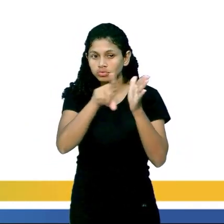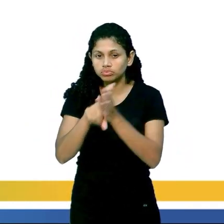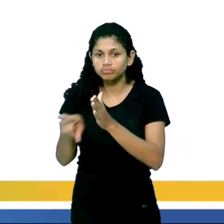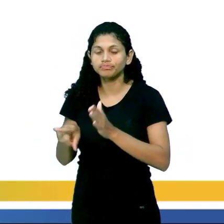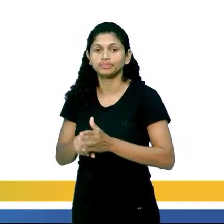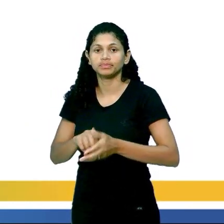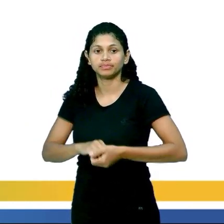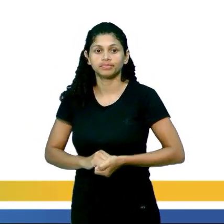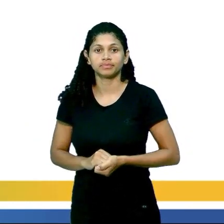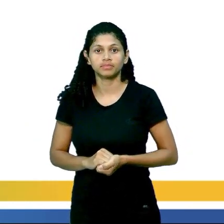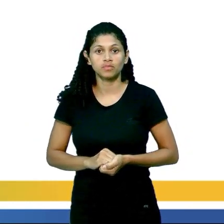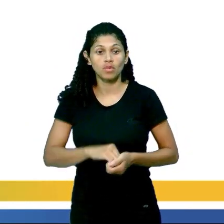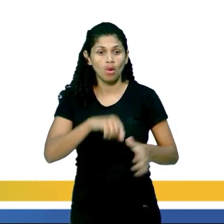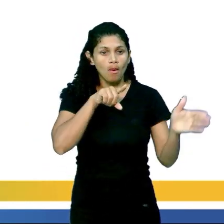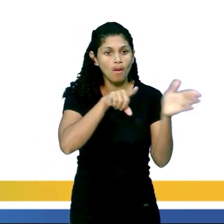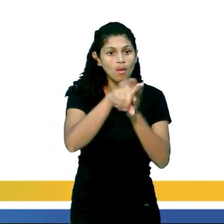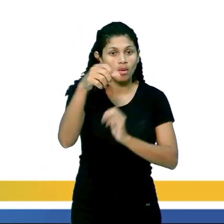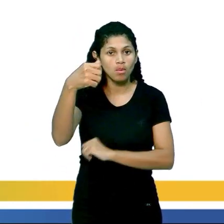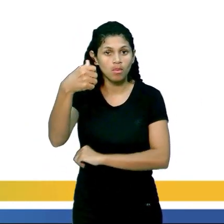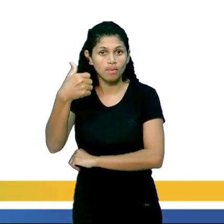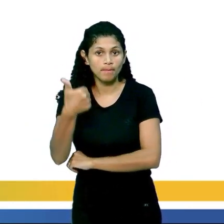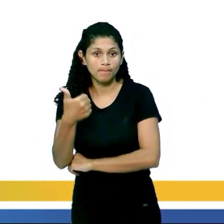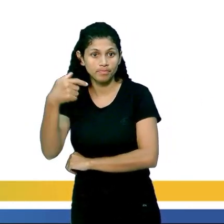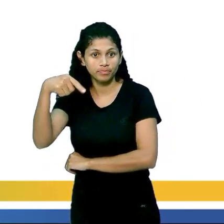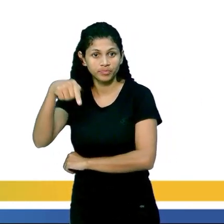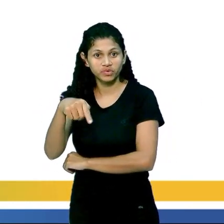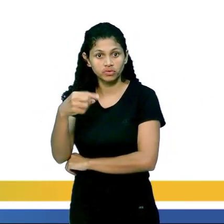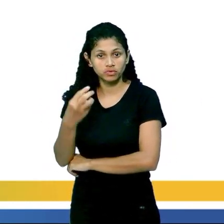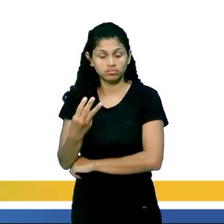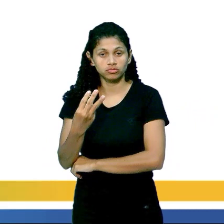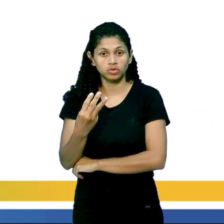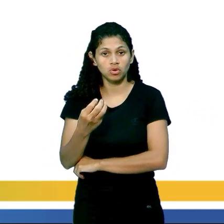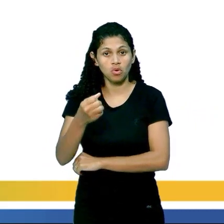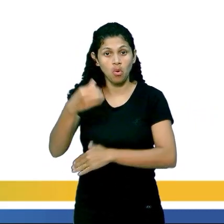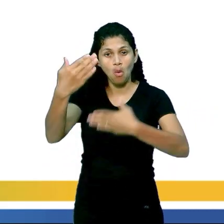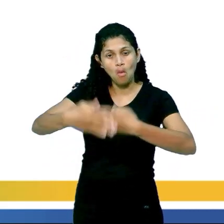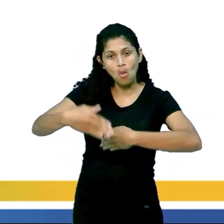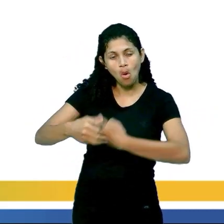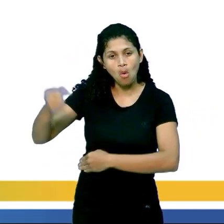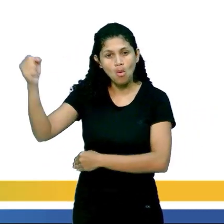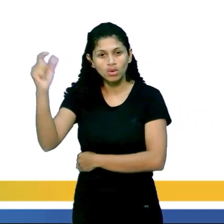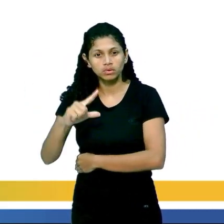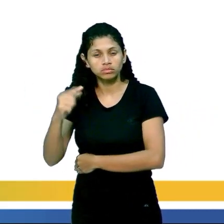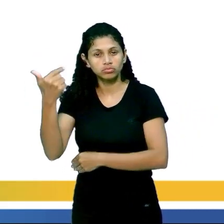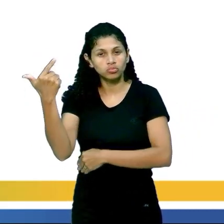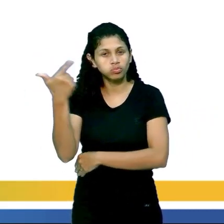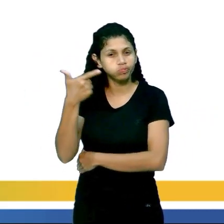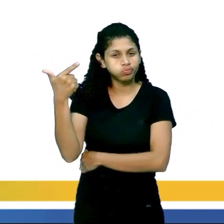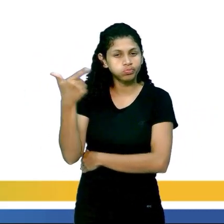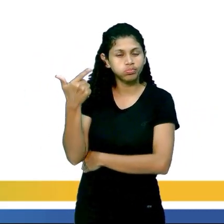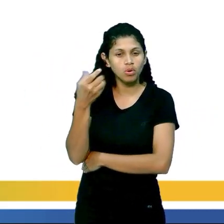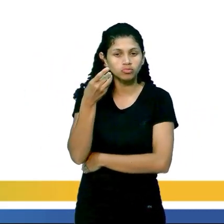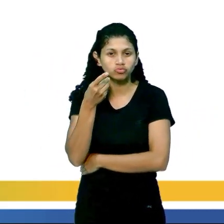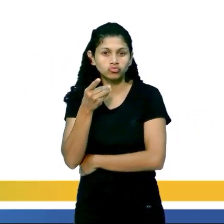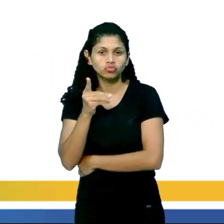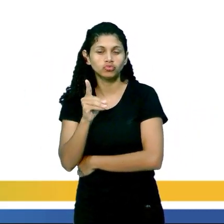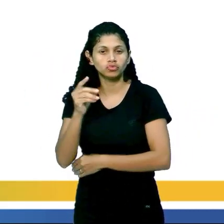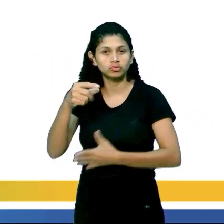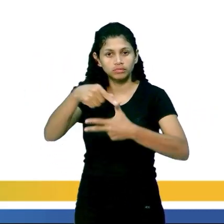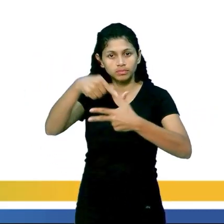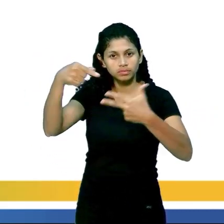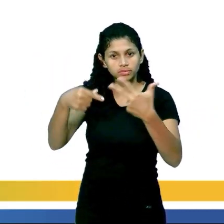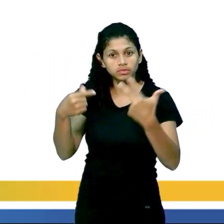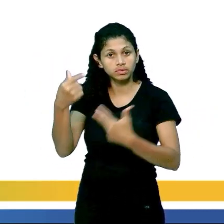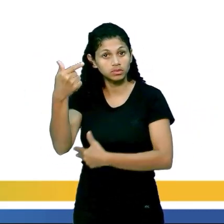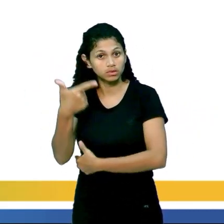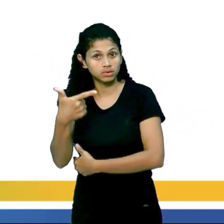Questão 173 da prova azul do segundo dia do Enem 2013. Questão comentada.